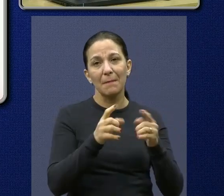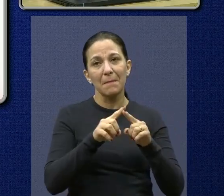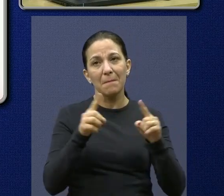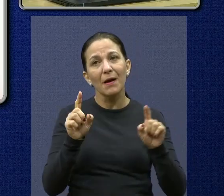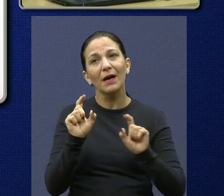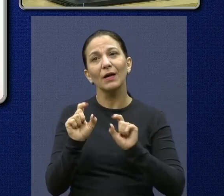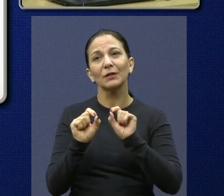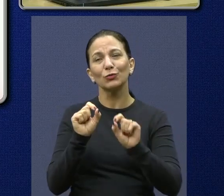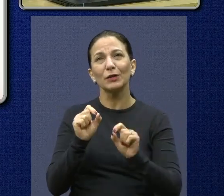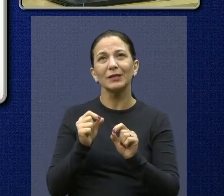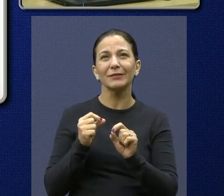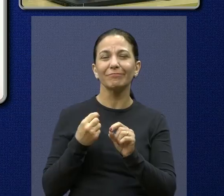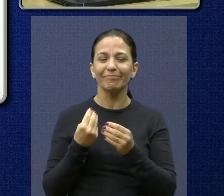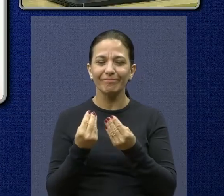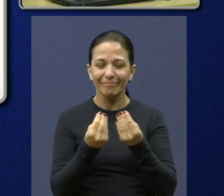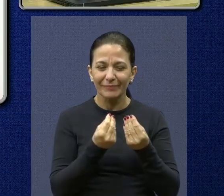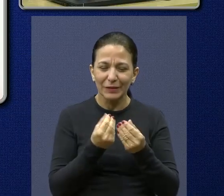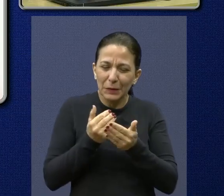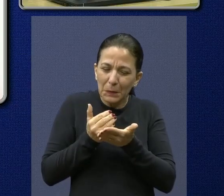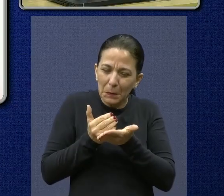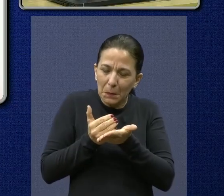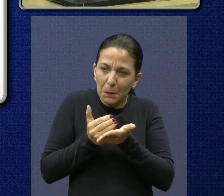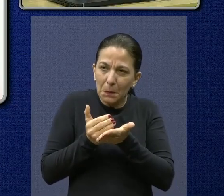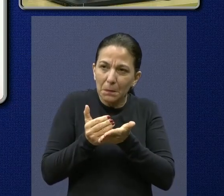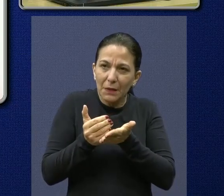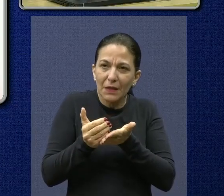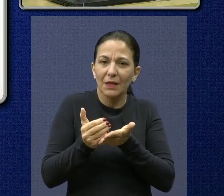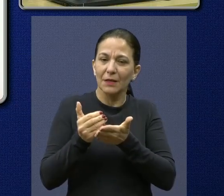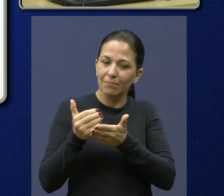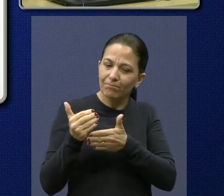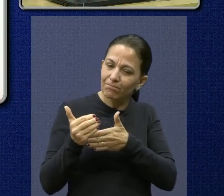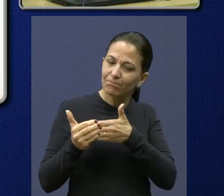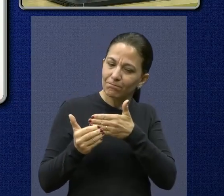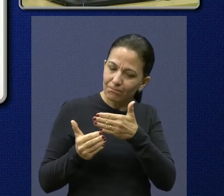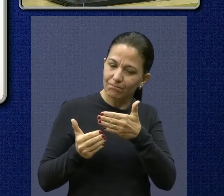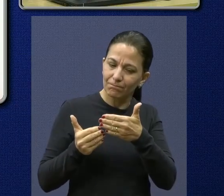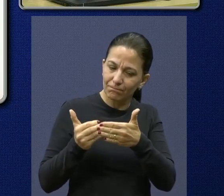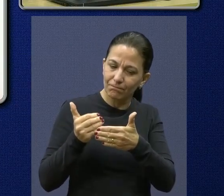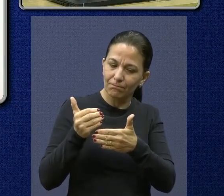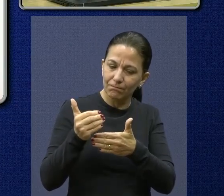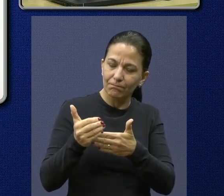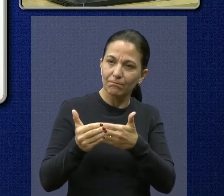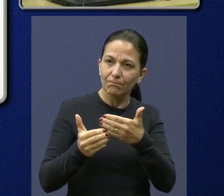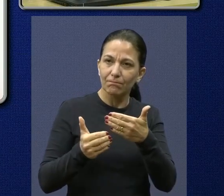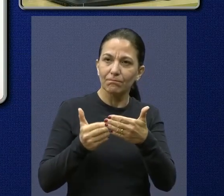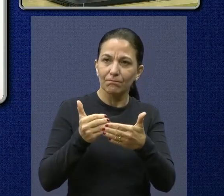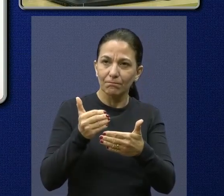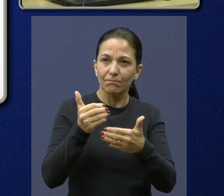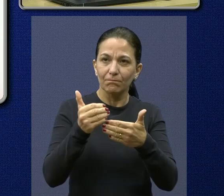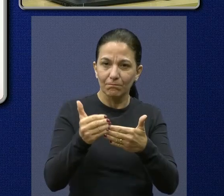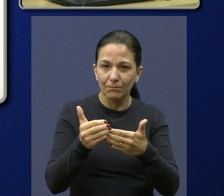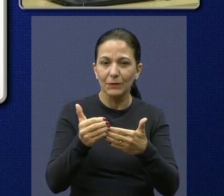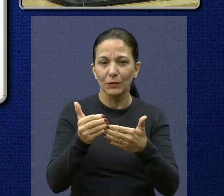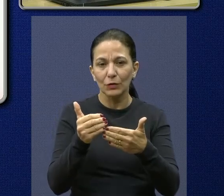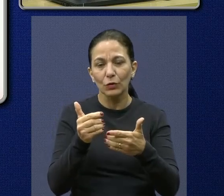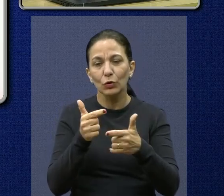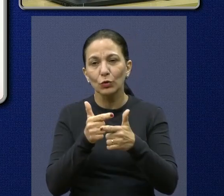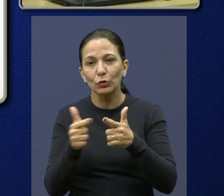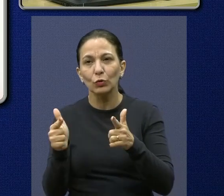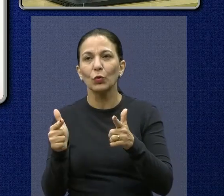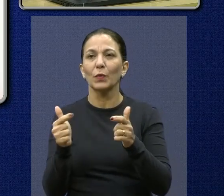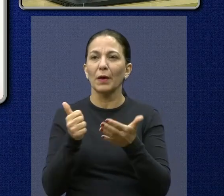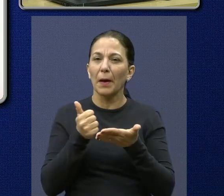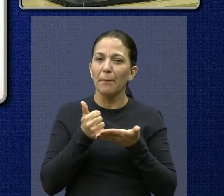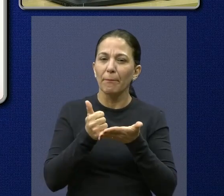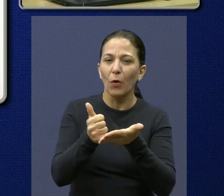ainda primário, né? Vamos dizer, muito ainda nos primeiros passos, em questão de rede, né, de apoio,